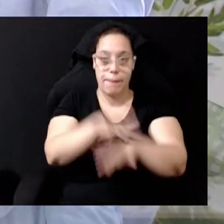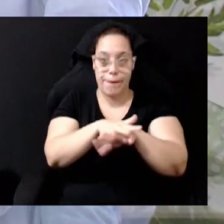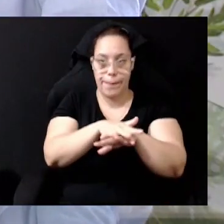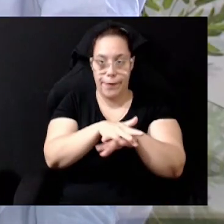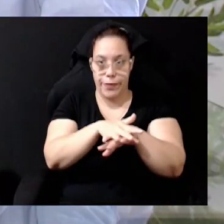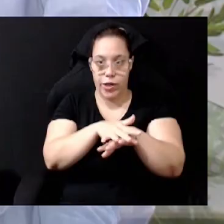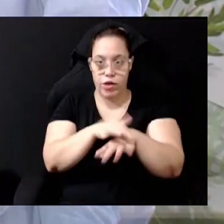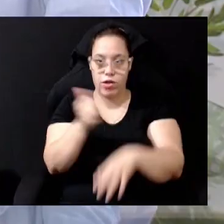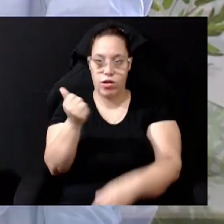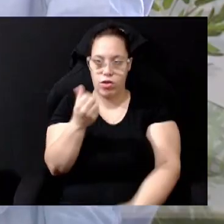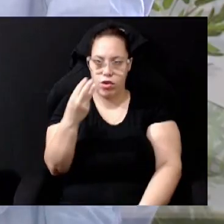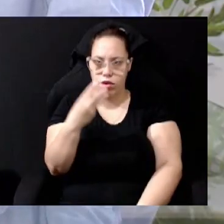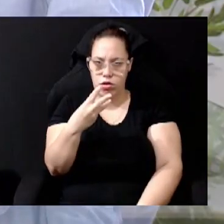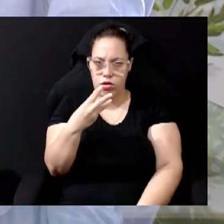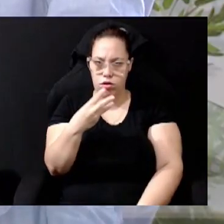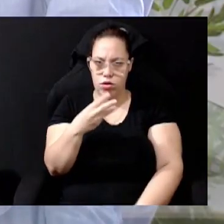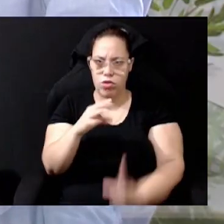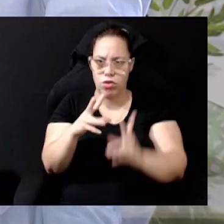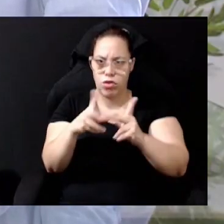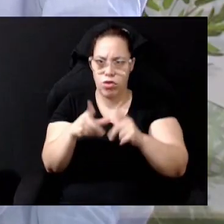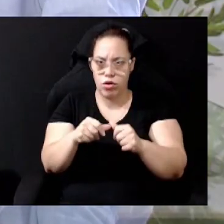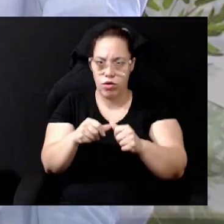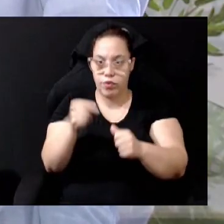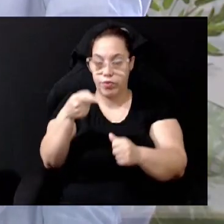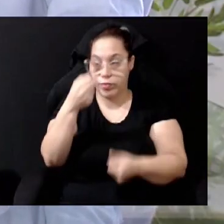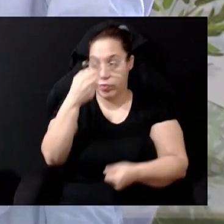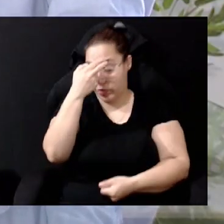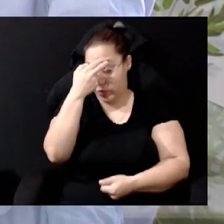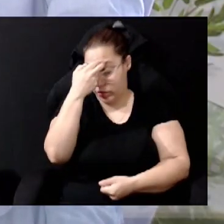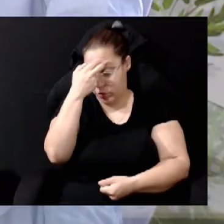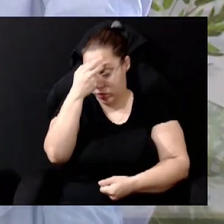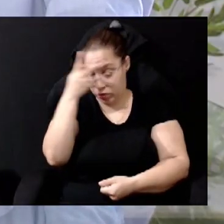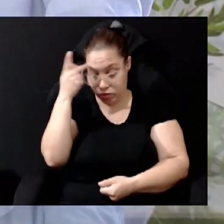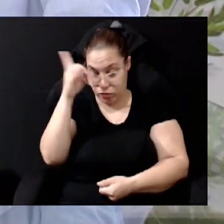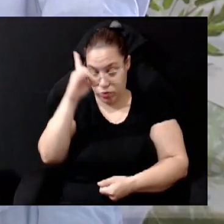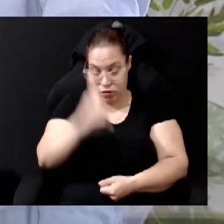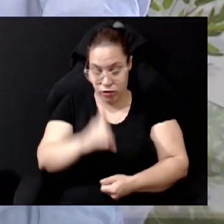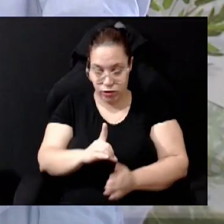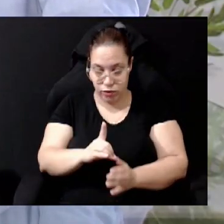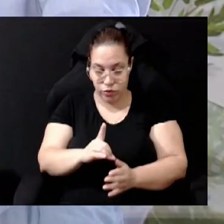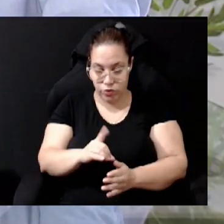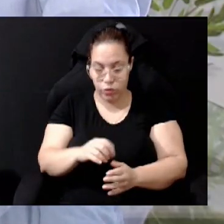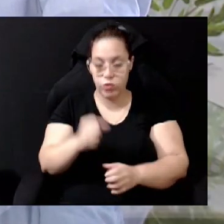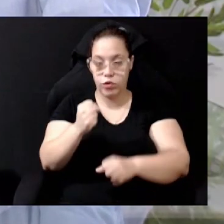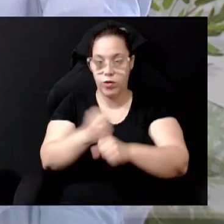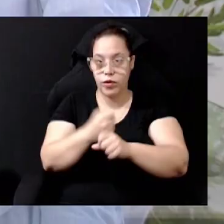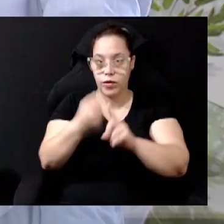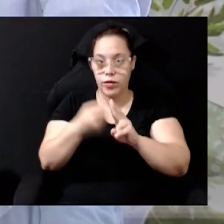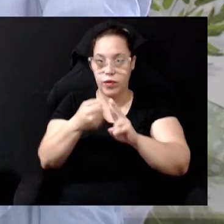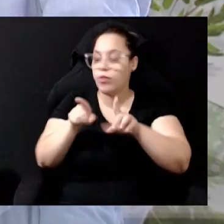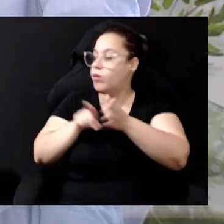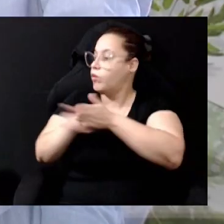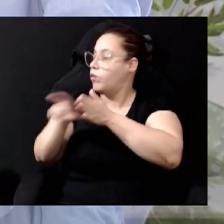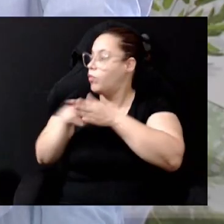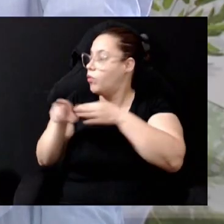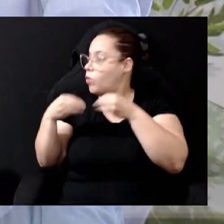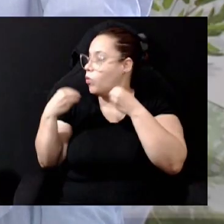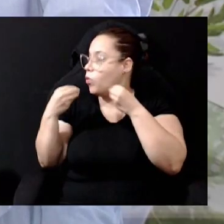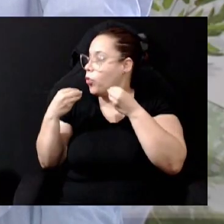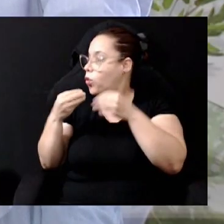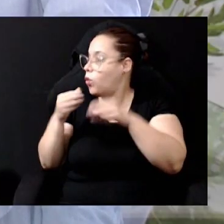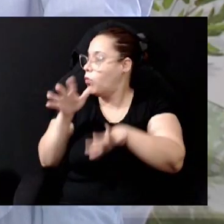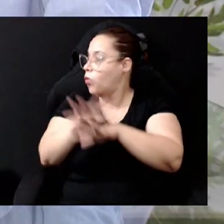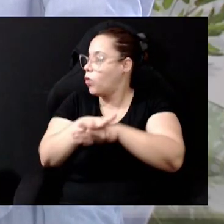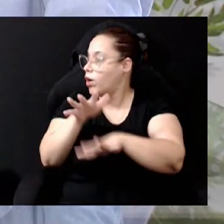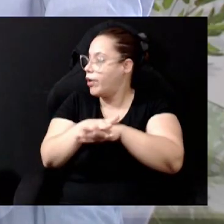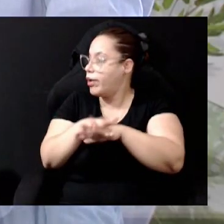13º incide sobre tudo aquilo que as pessoas têm o direito a receber mensalmente. Isso que eu ia perguntar, como que se calcula o valor a receber e quais são